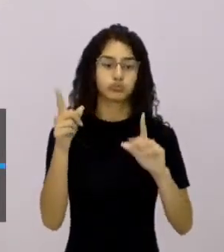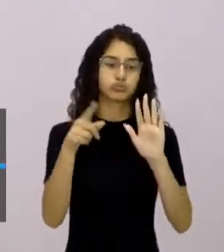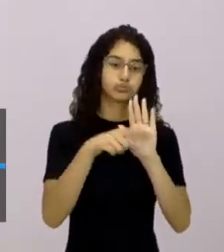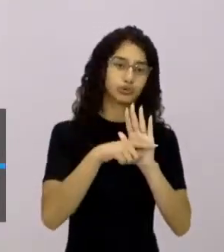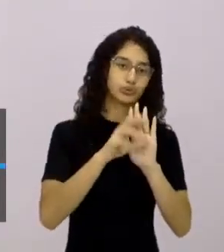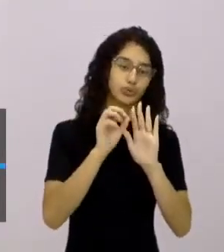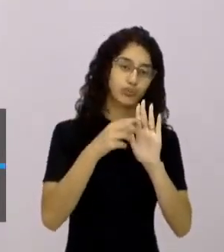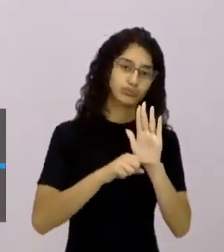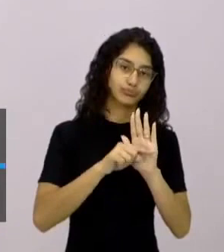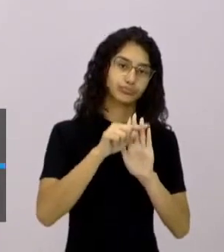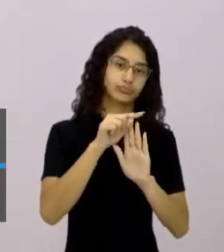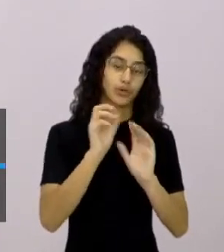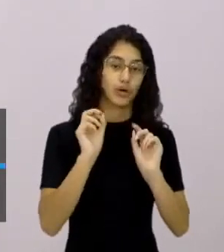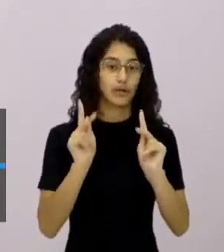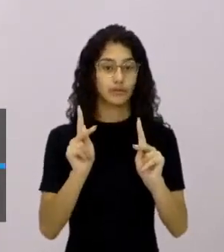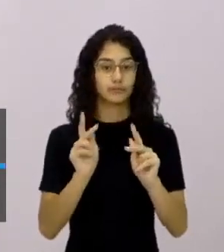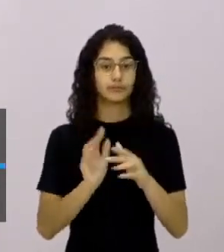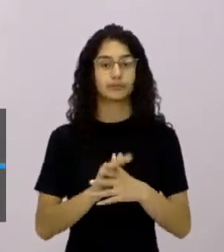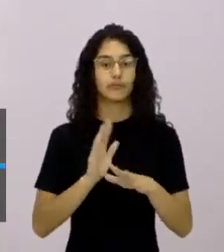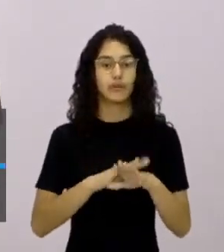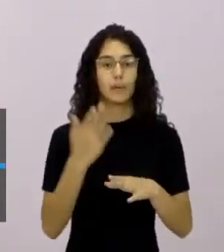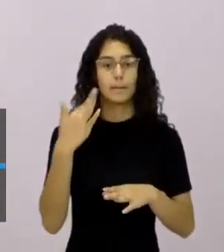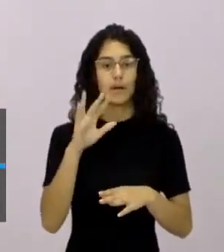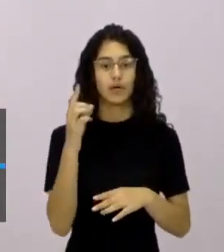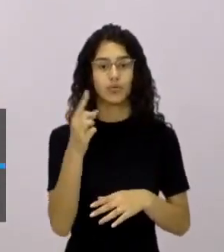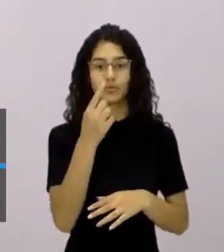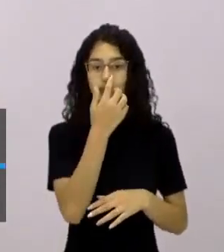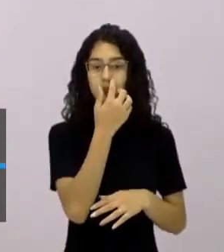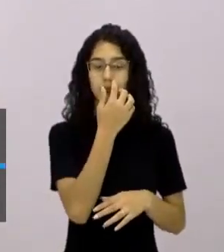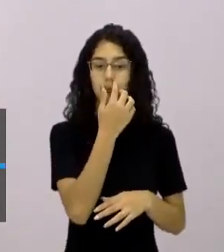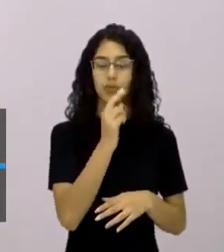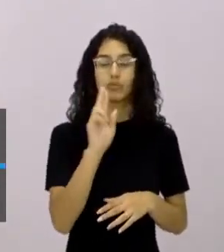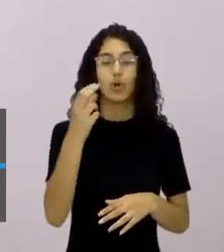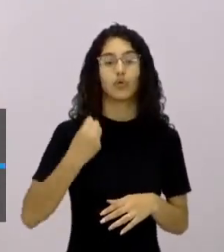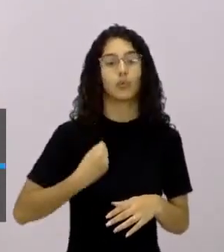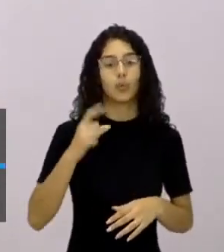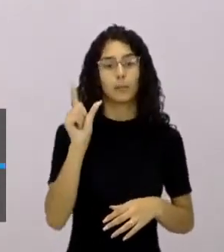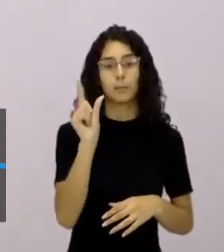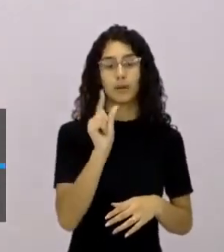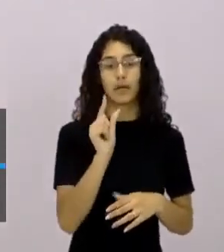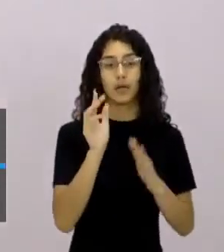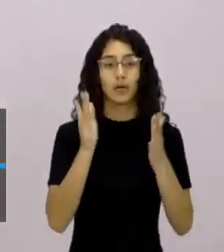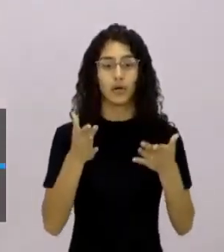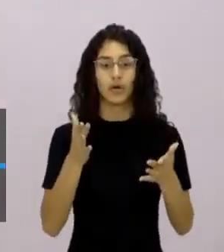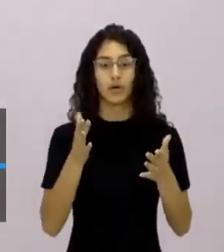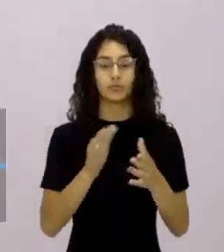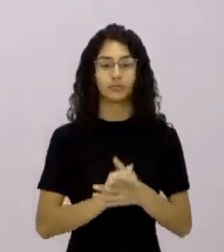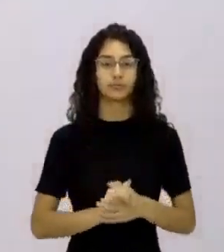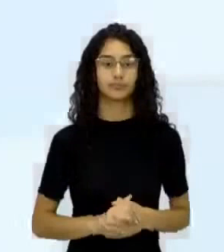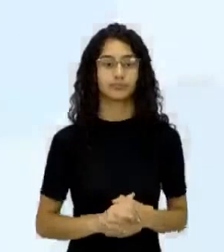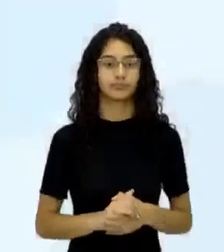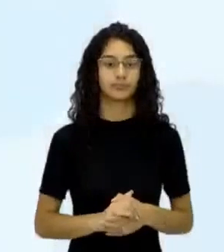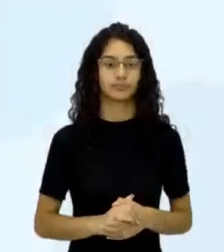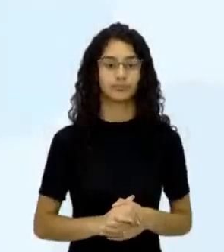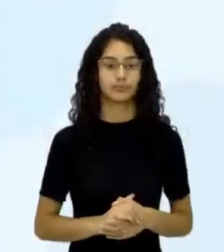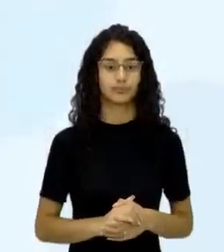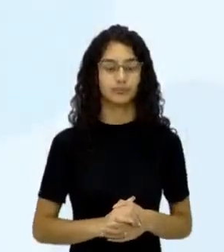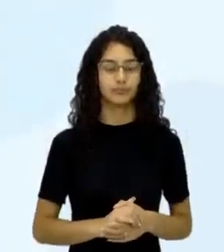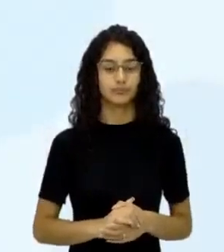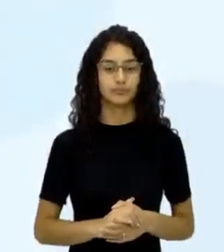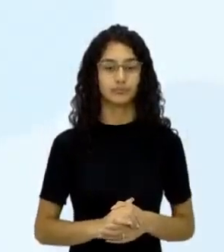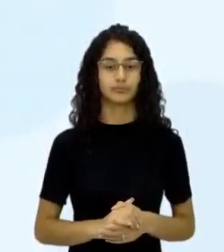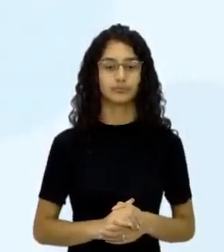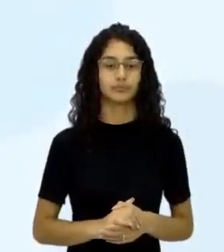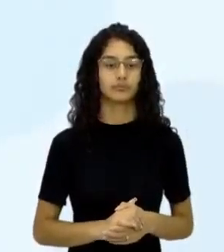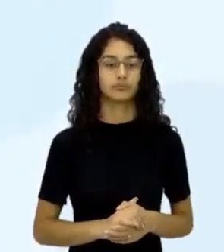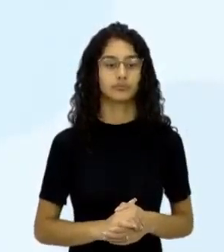ou aumentando, tá bom? Eu vou fazer mais um aqui, ó. Eu vou pegar um número pequeno agora e vou colocar aqui. Vamos lá, um número pequeno,